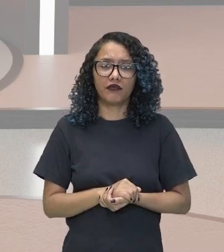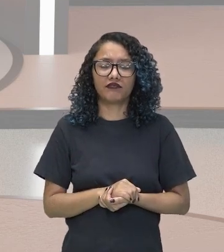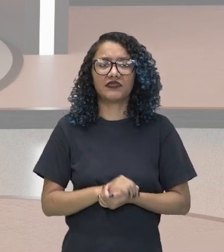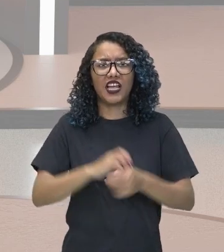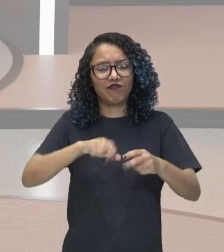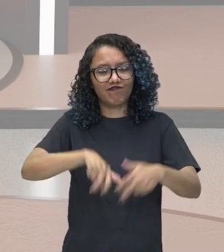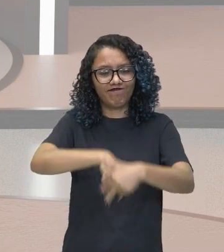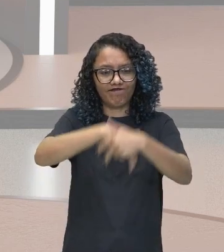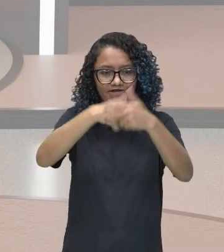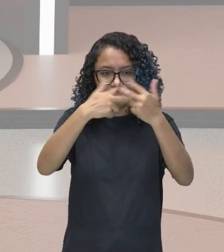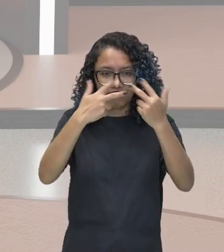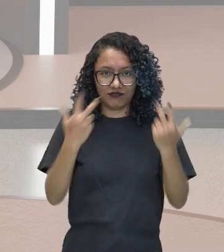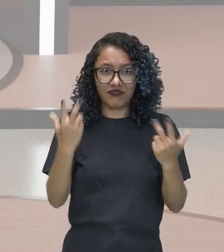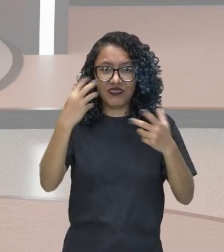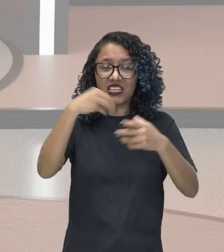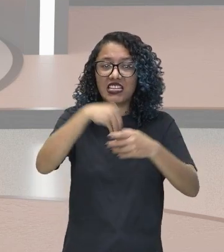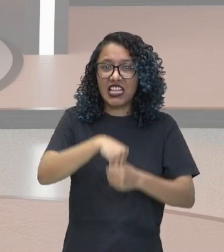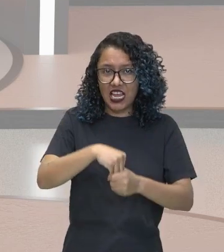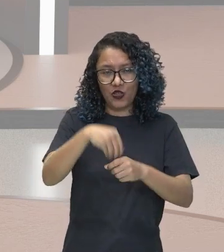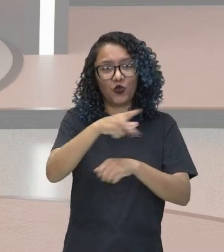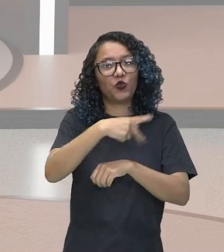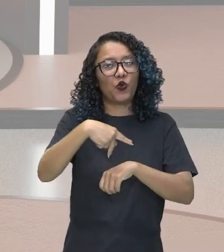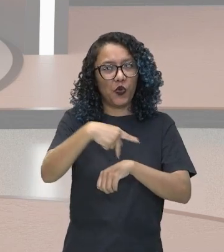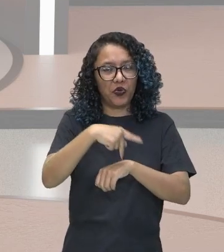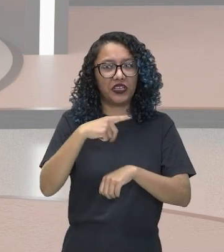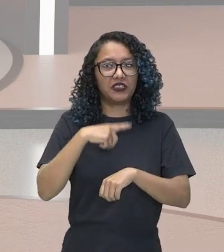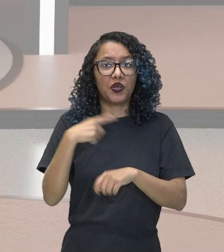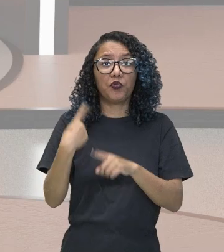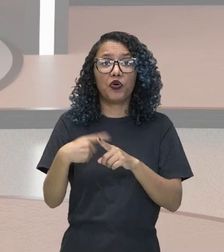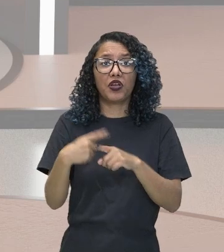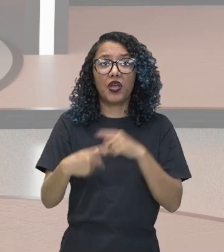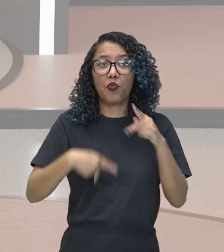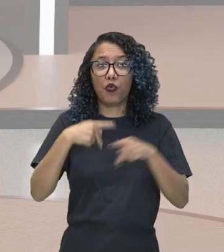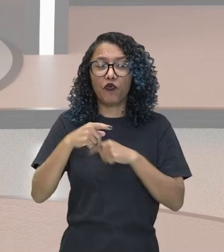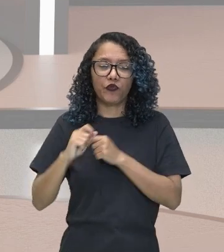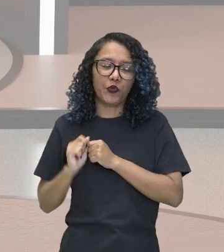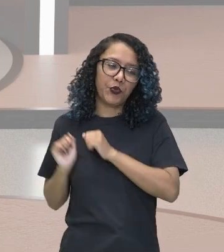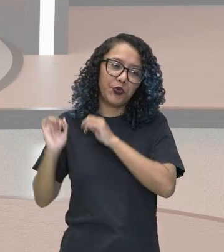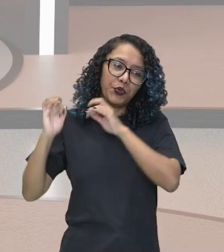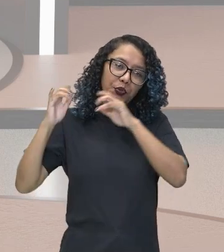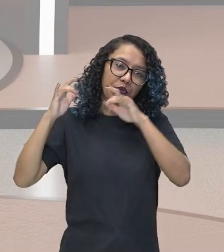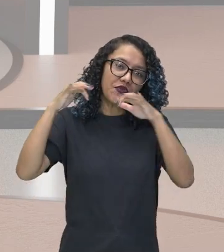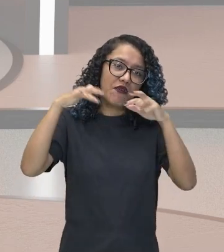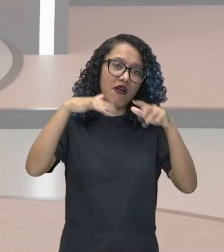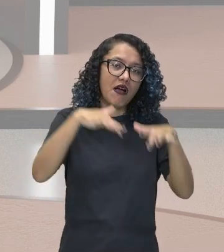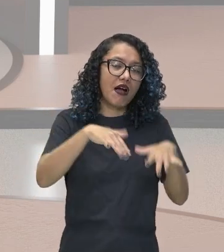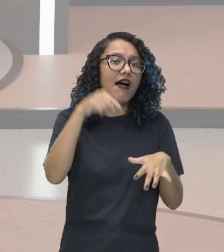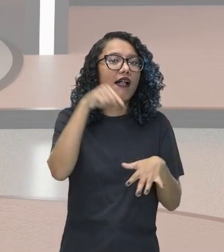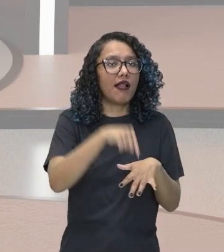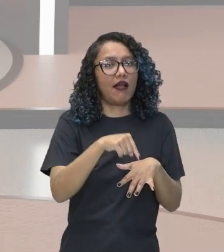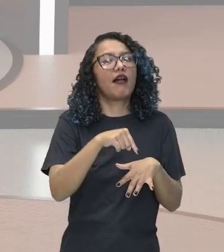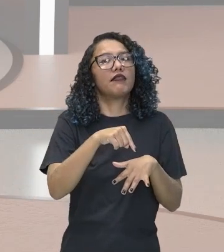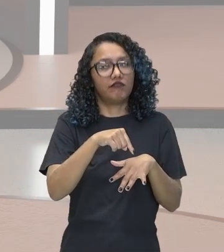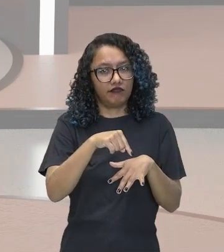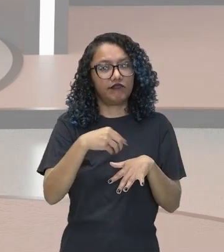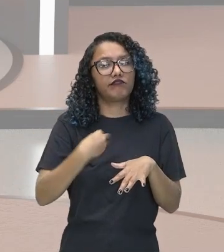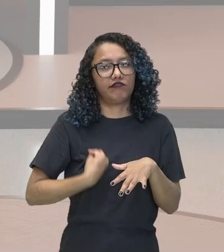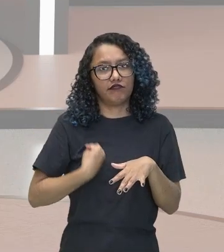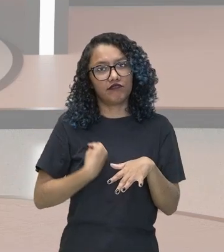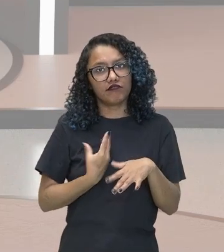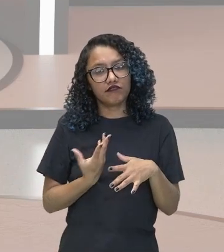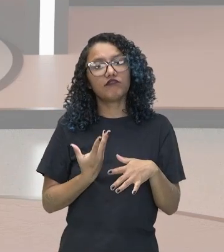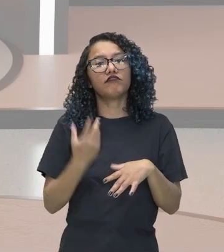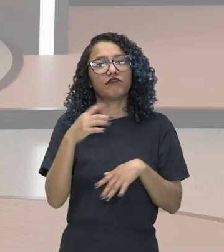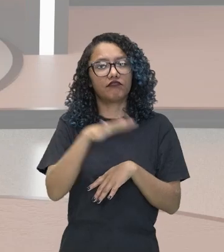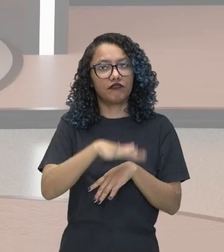multietnicidades que tem dentro do país, porque vários povos acabam compondo esse território que é o